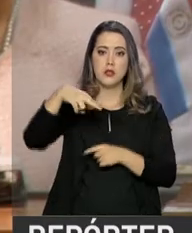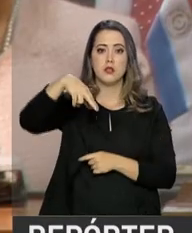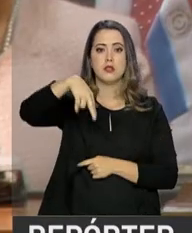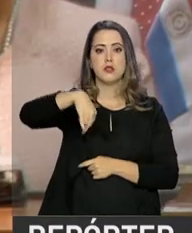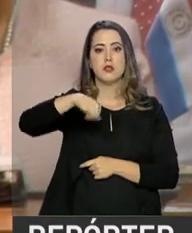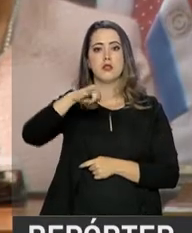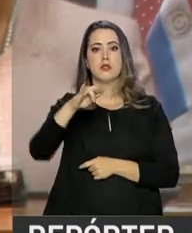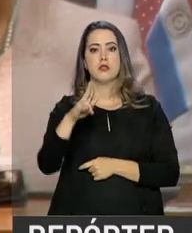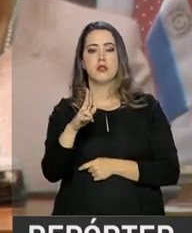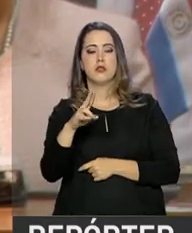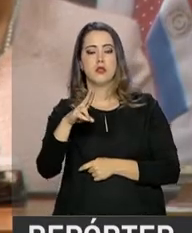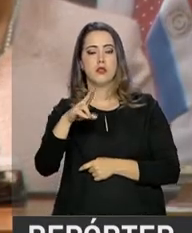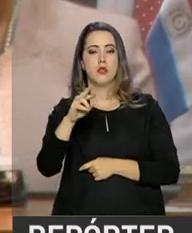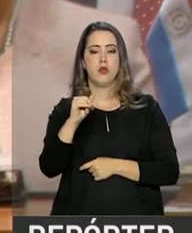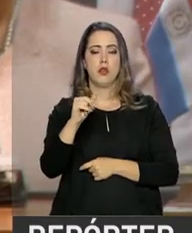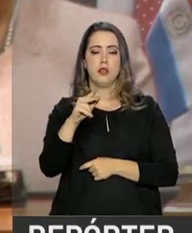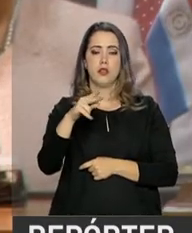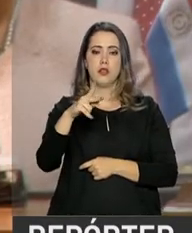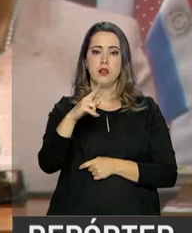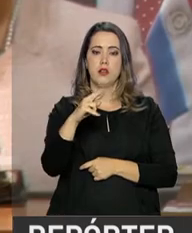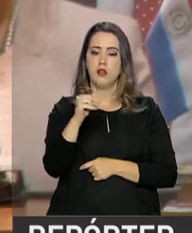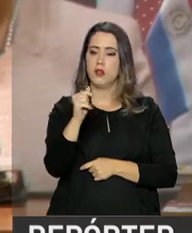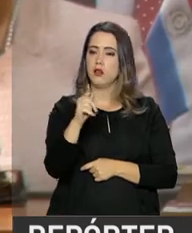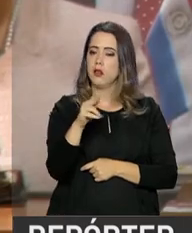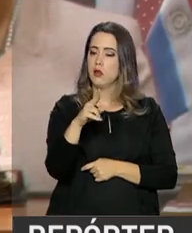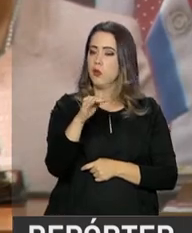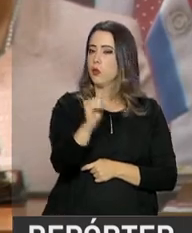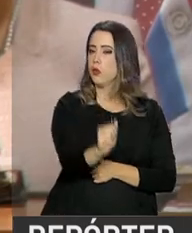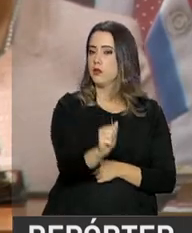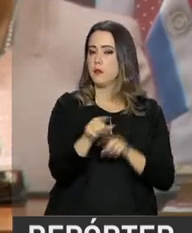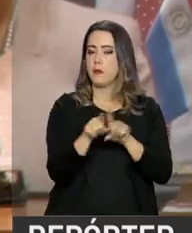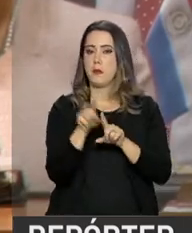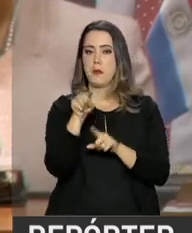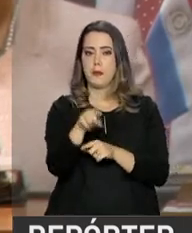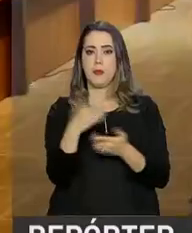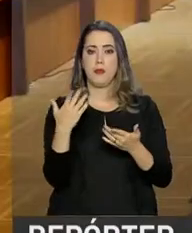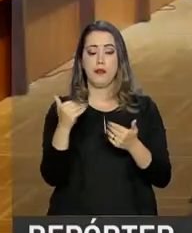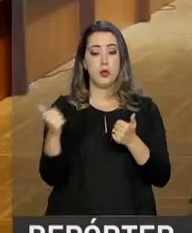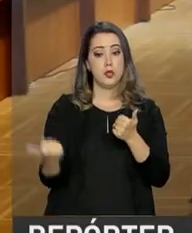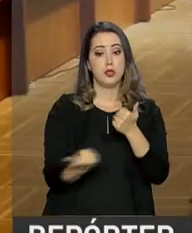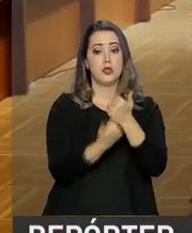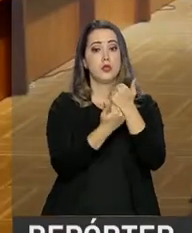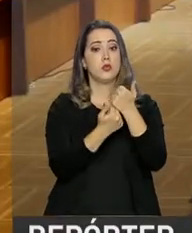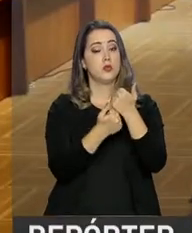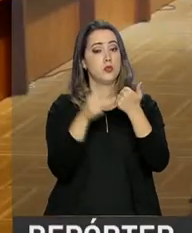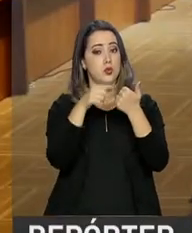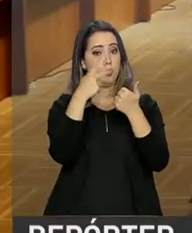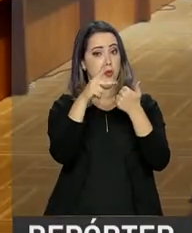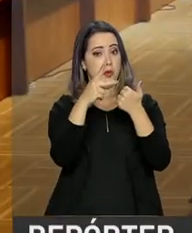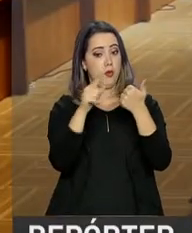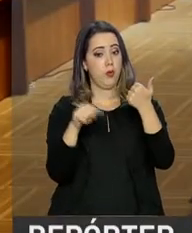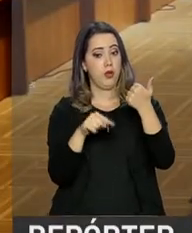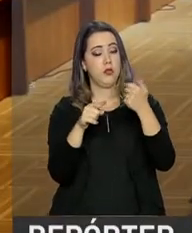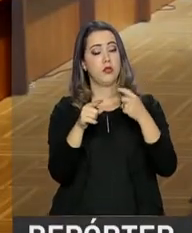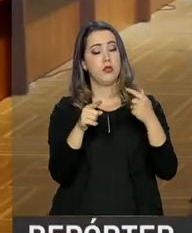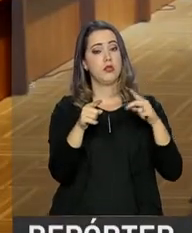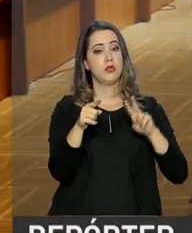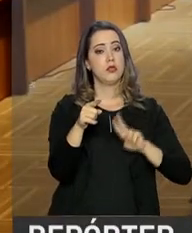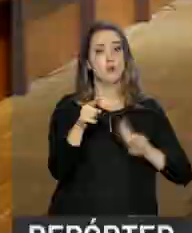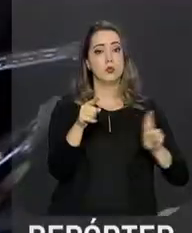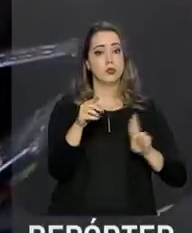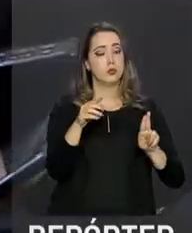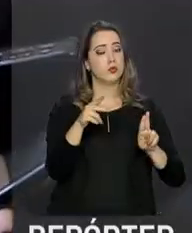ao final da cúpula o paraguai passou a presidência temporária do mercosul para o uruguai que vai ficar no comando pelos próximos seis